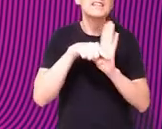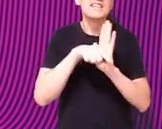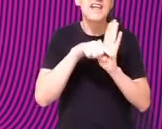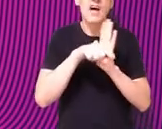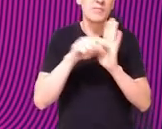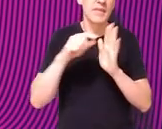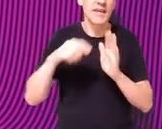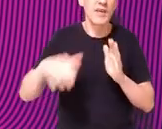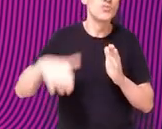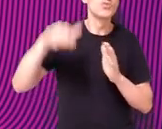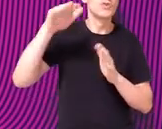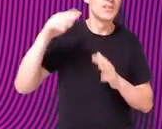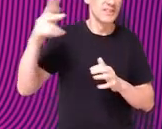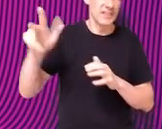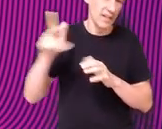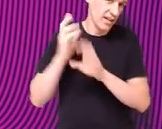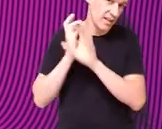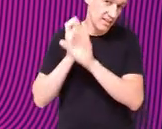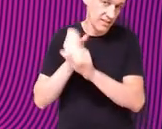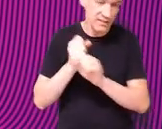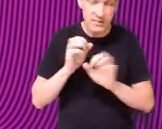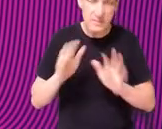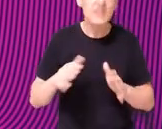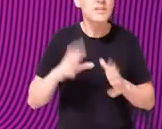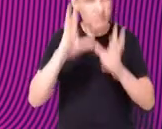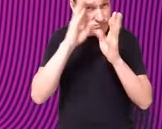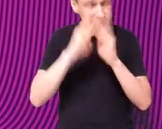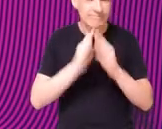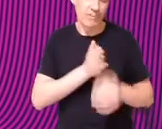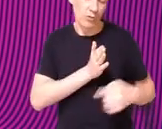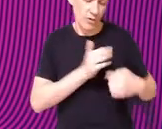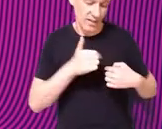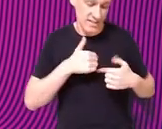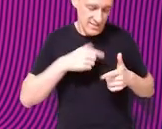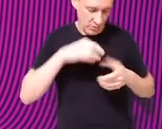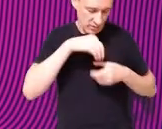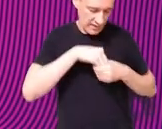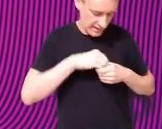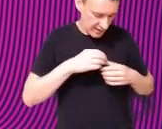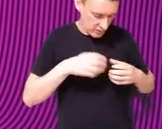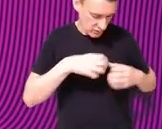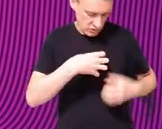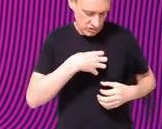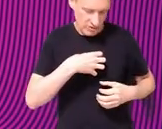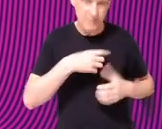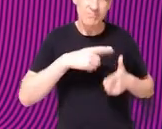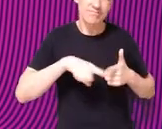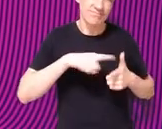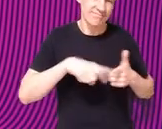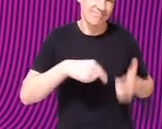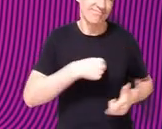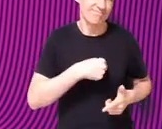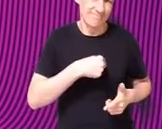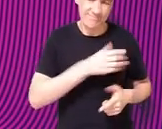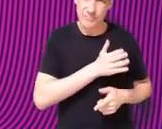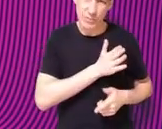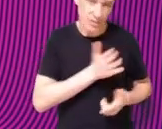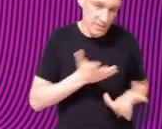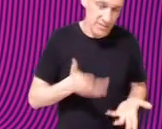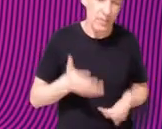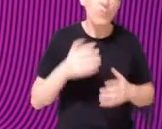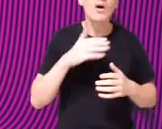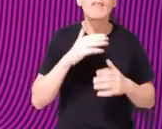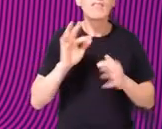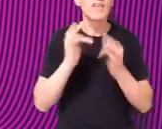doença estrutural, a história de morte súbita na família, isso aí e outra coisa, esses pacientes, eles têm que ser vistos mesmo